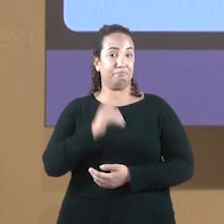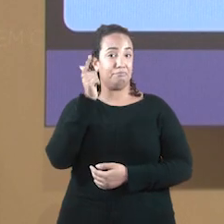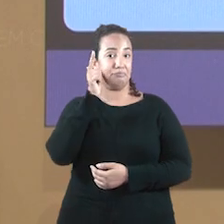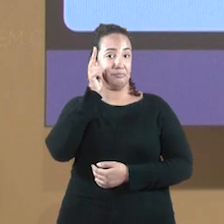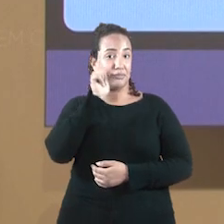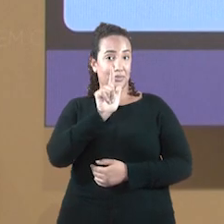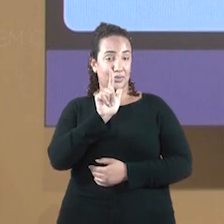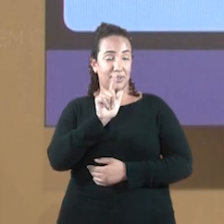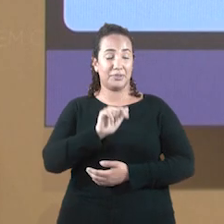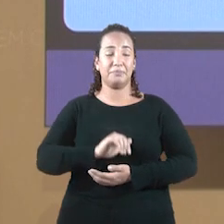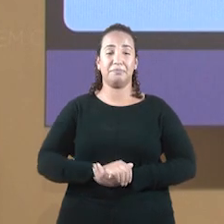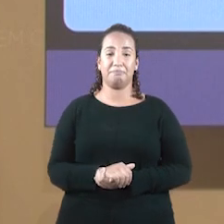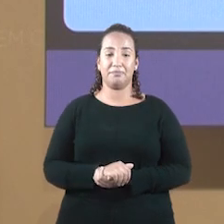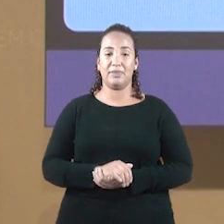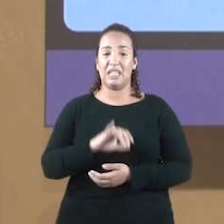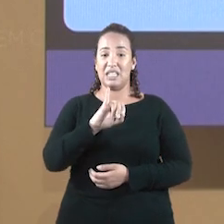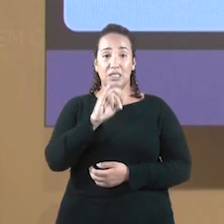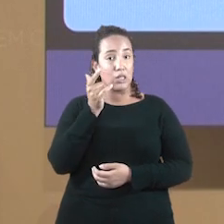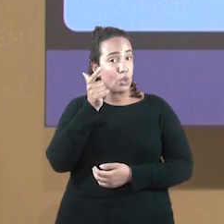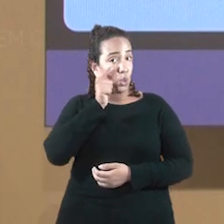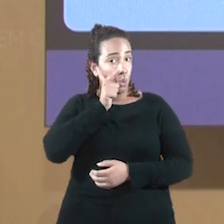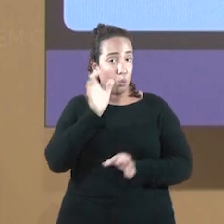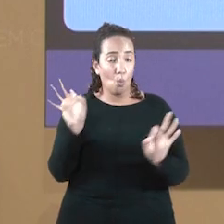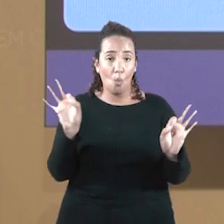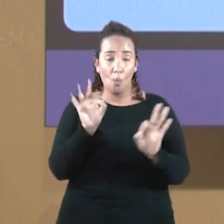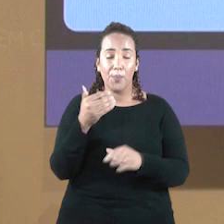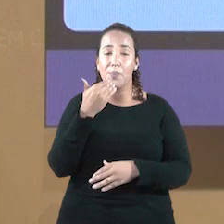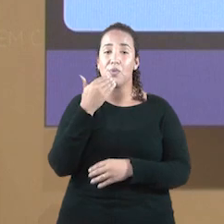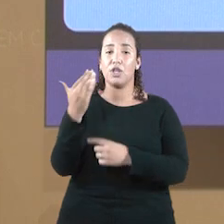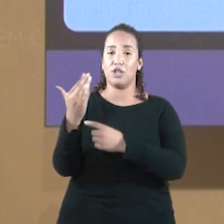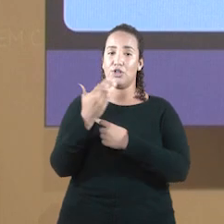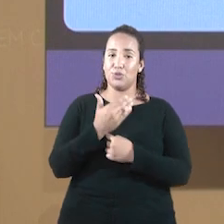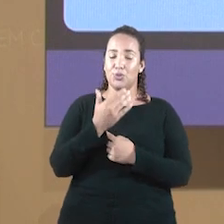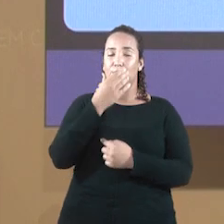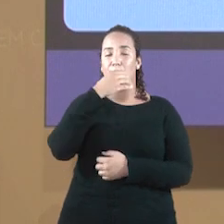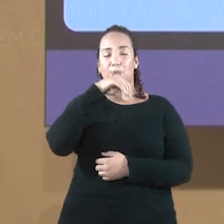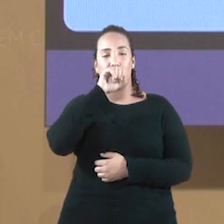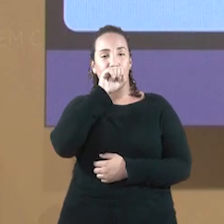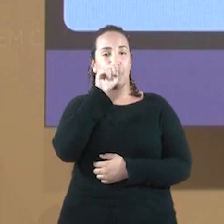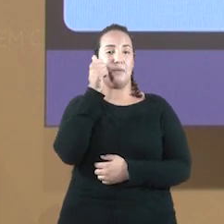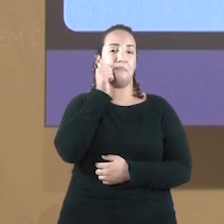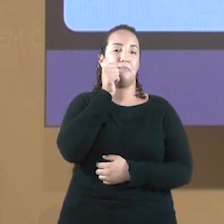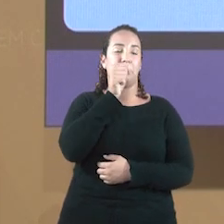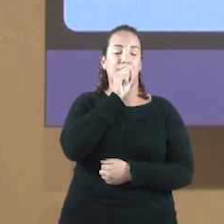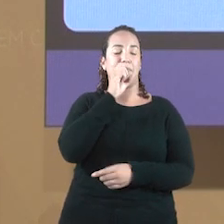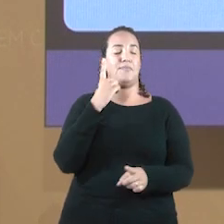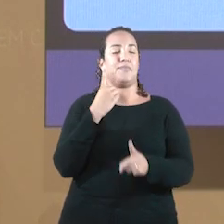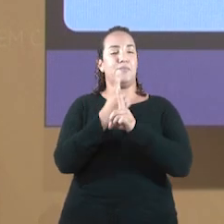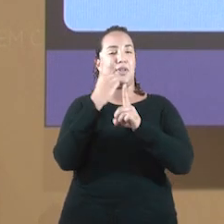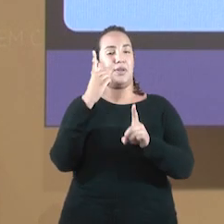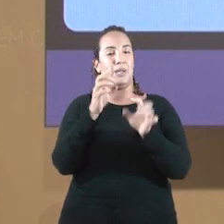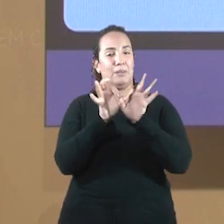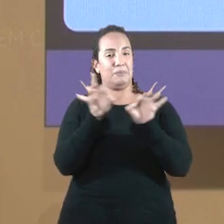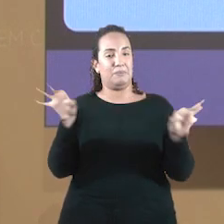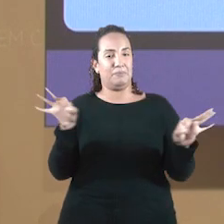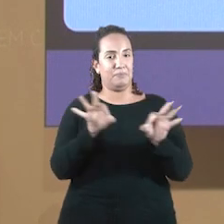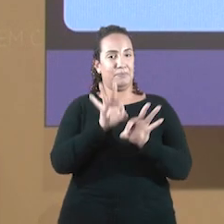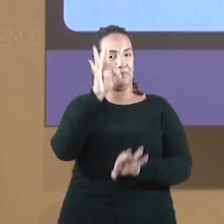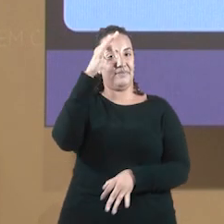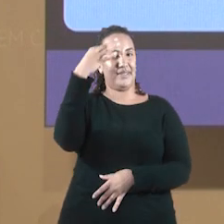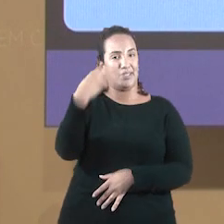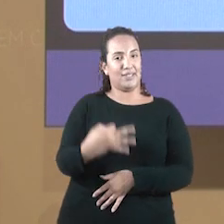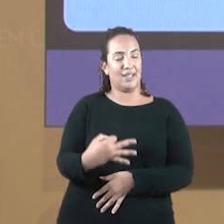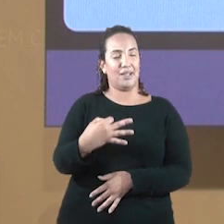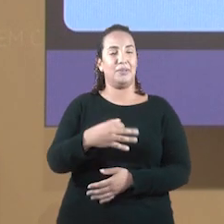Conseguiu fazer tudo? Se não conseguir, peça a ajuda do seu responsável para encontrar a medida exata do comprimento dos